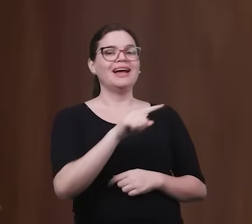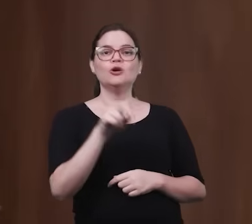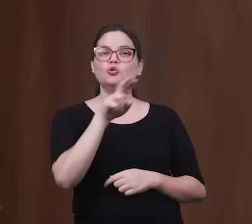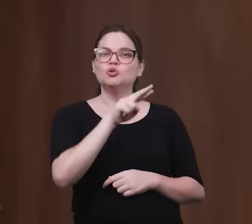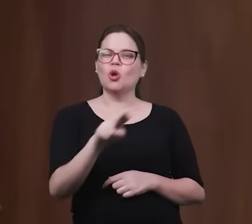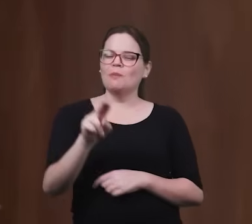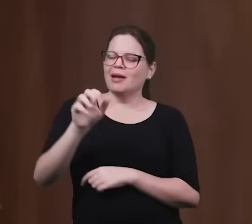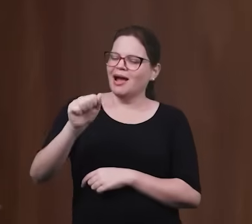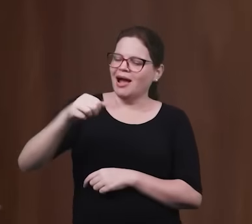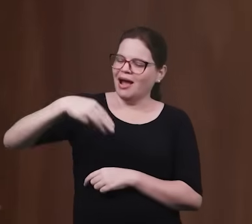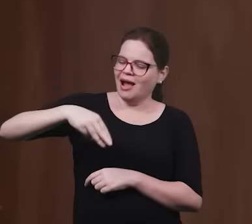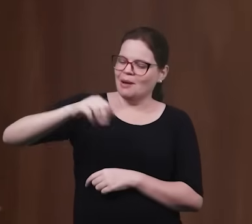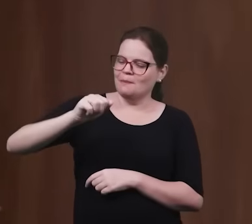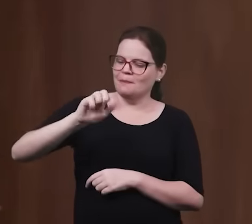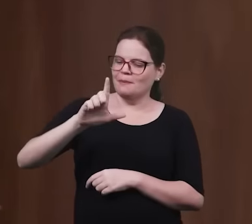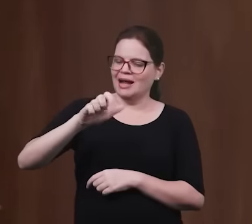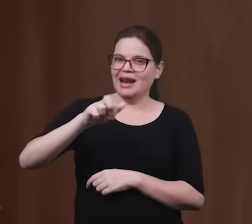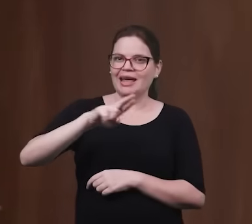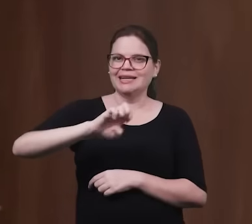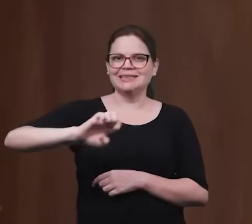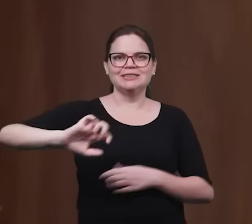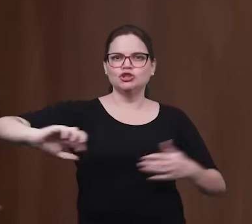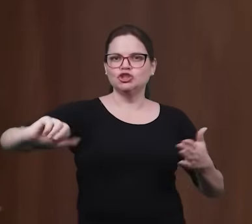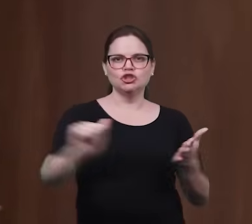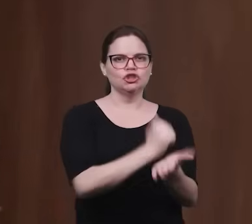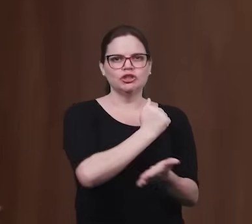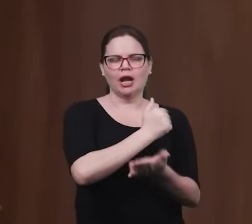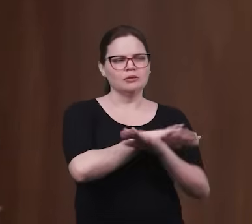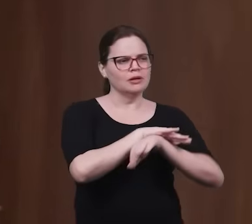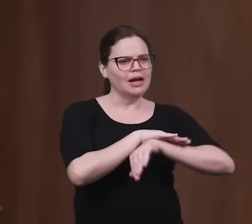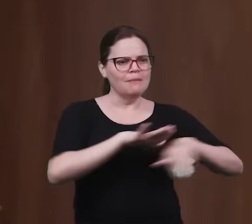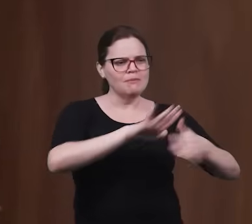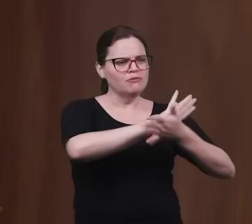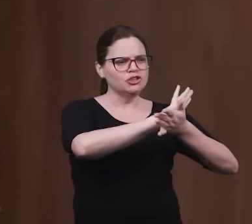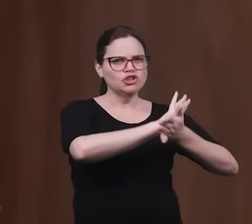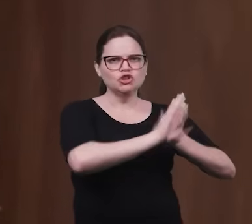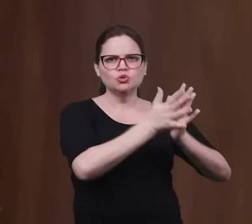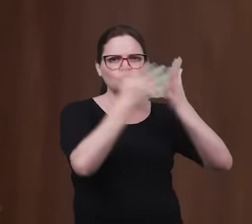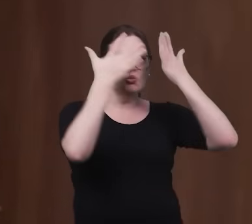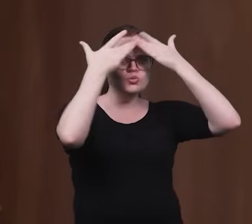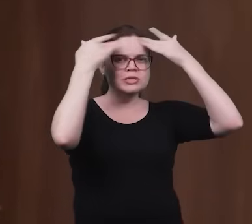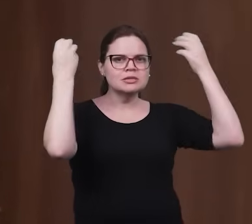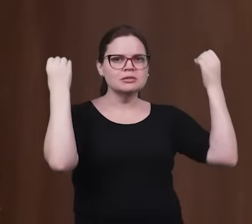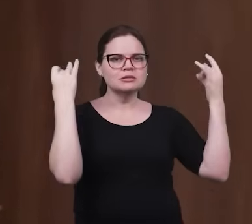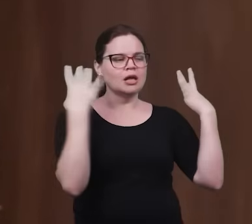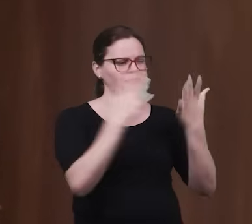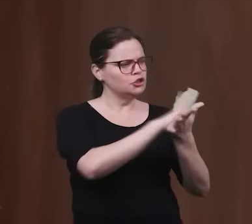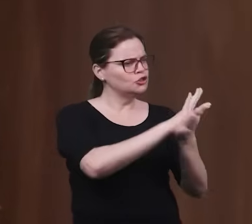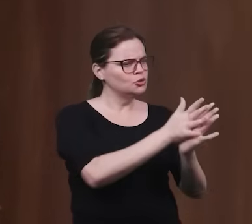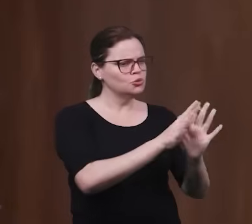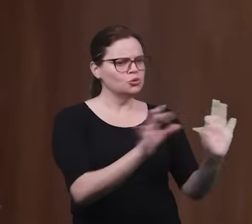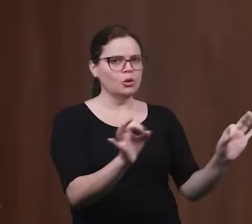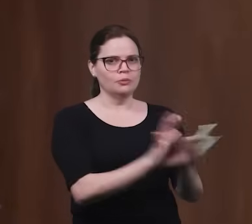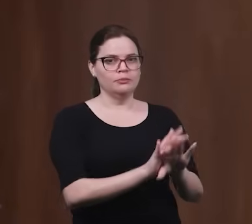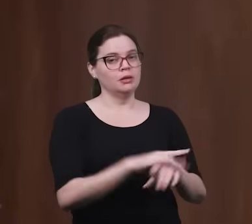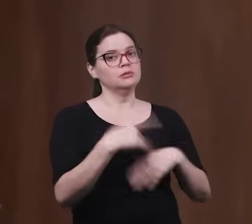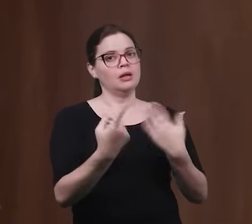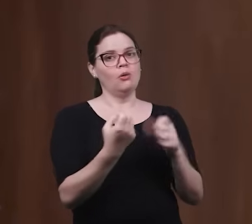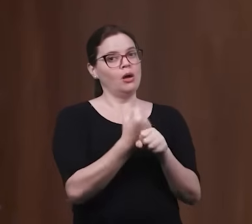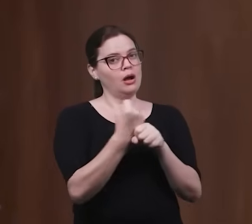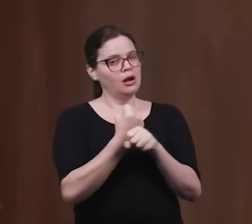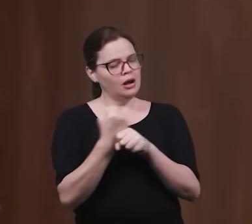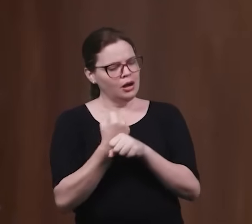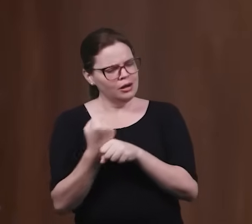de Amaleque fosse riscado completamente da memória. Passaram-se os anos, passaram